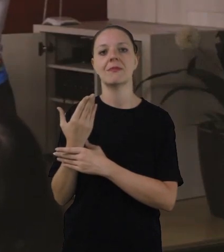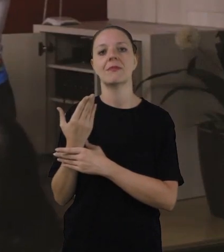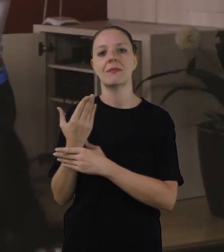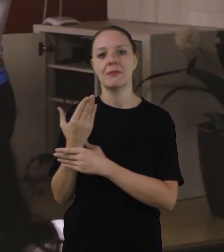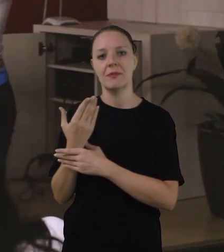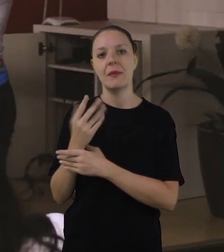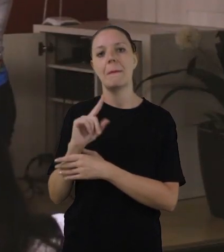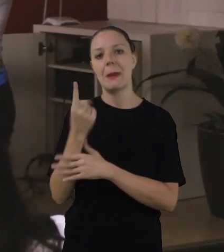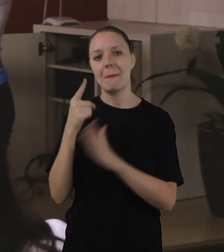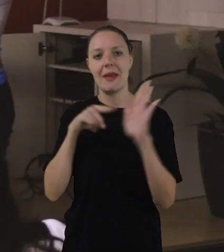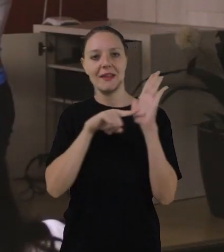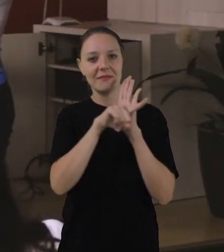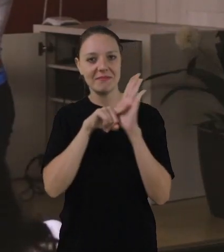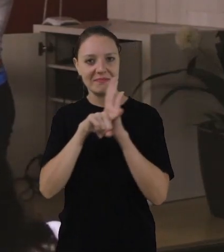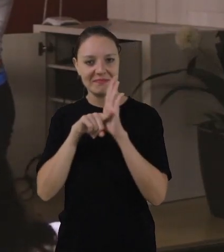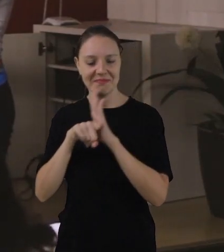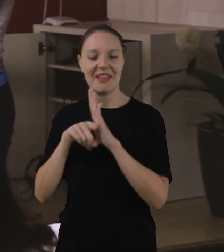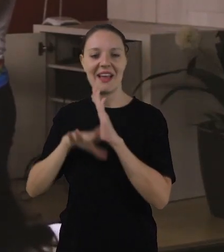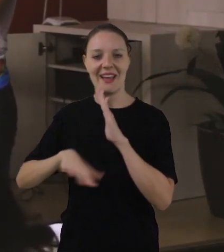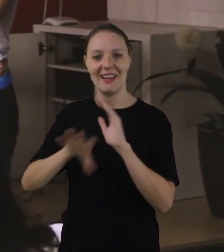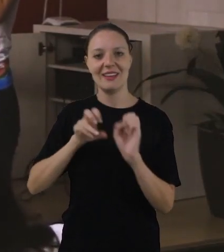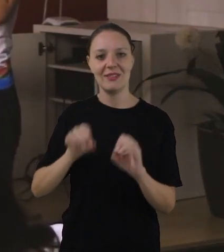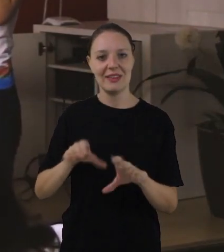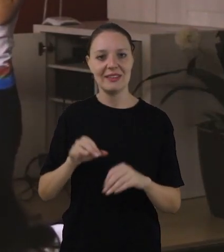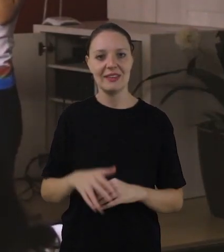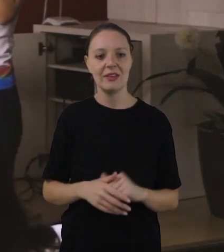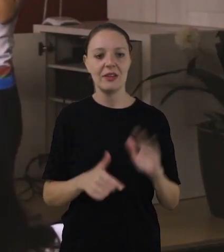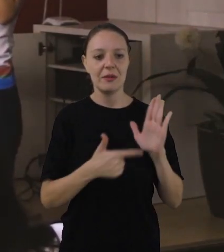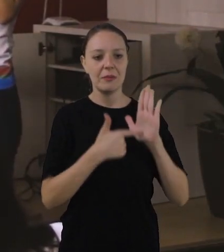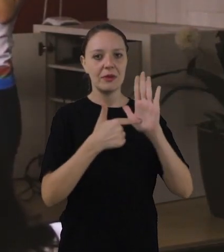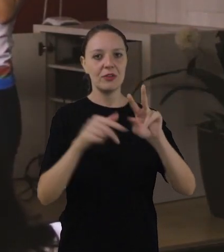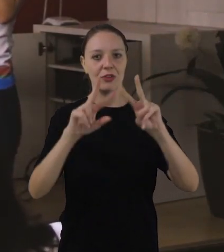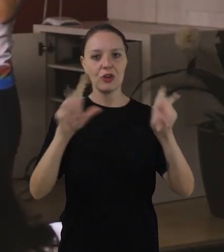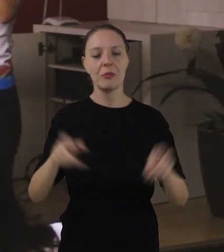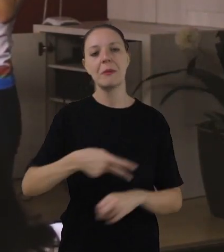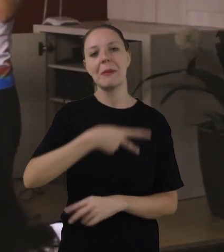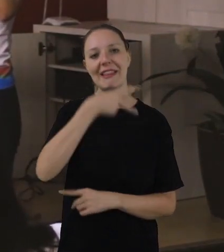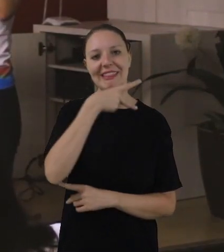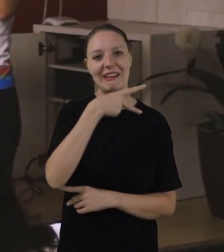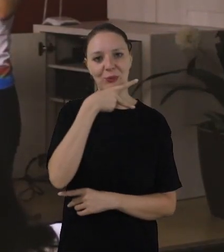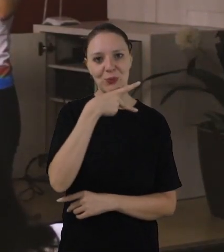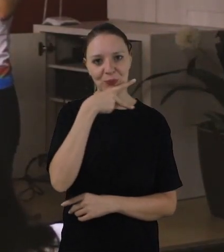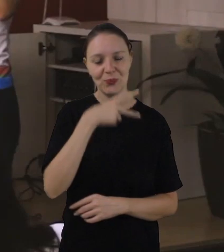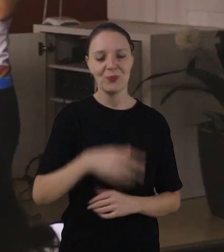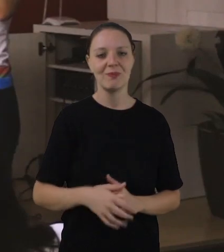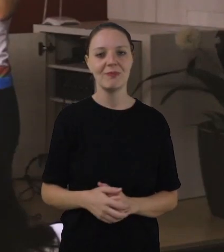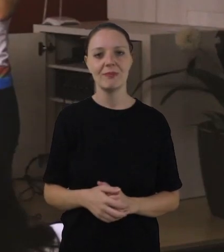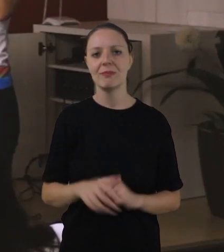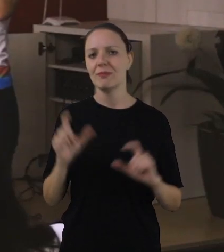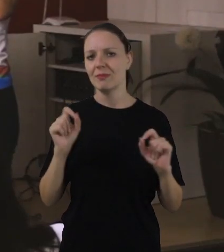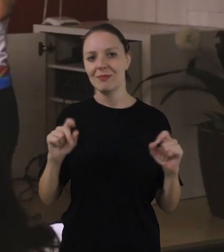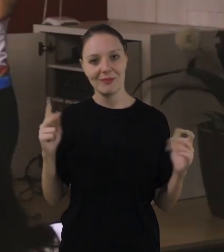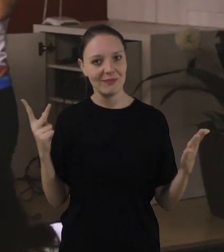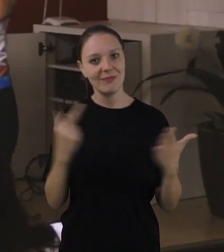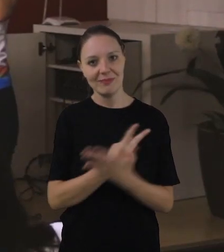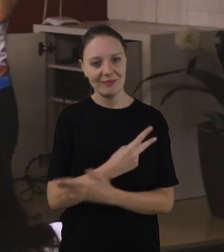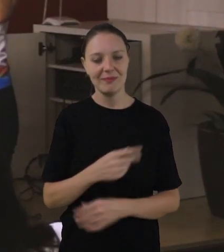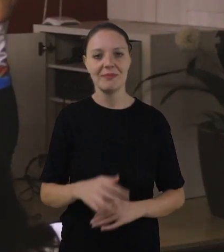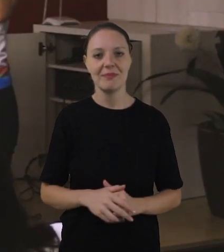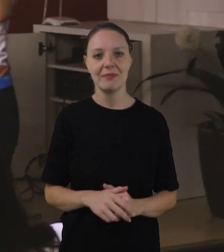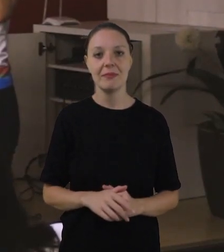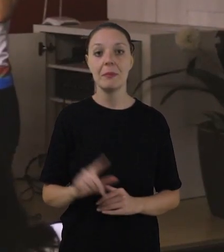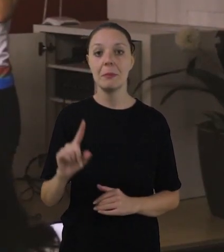essa primeira busca. Aqui eu trouxe imagens da Academia de Platão. Como que aconteceu? Eles, então, começaram a